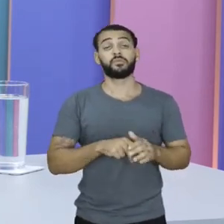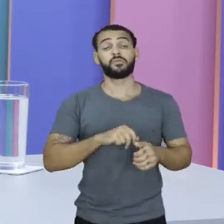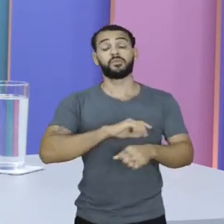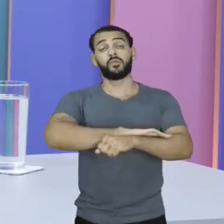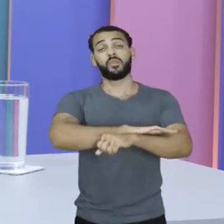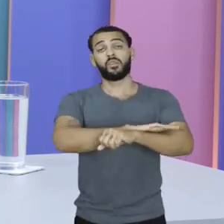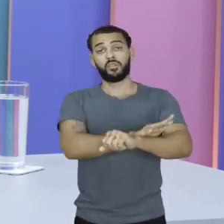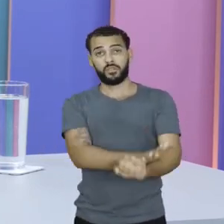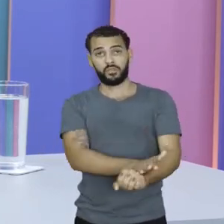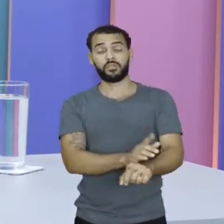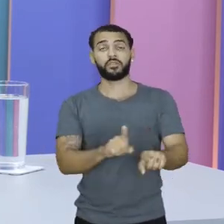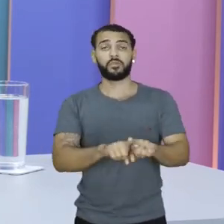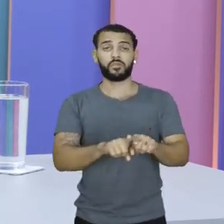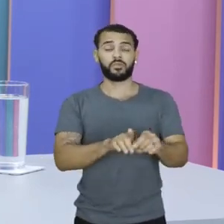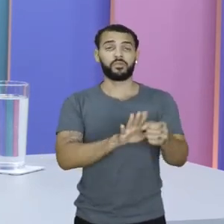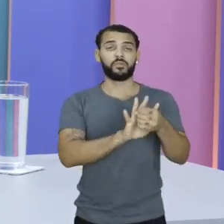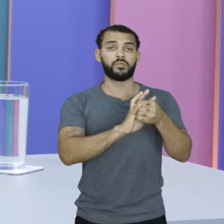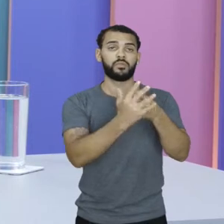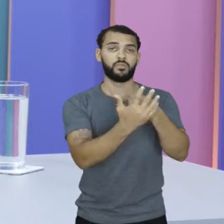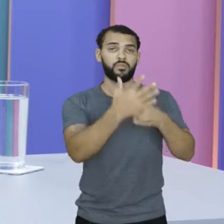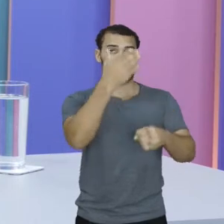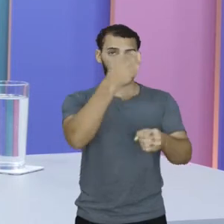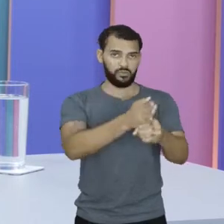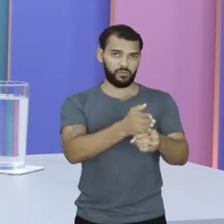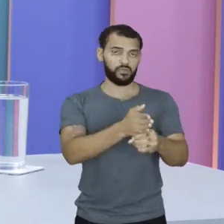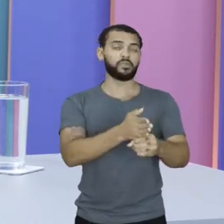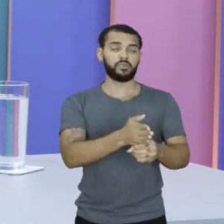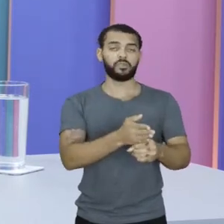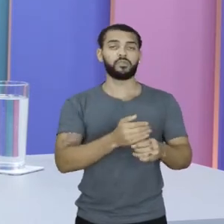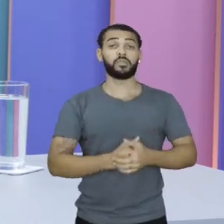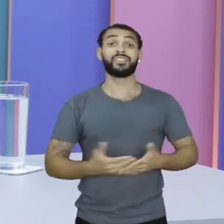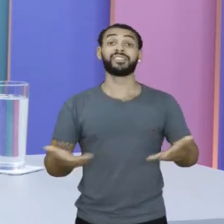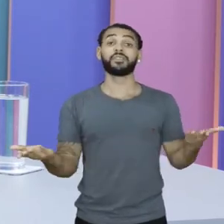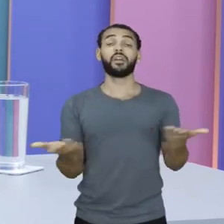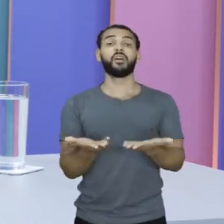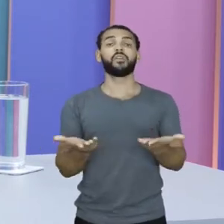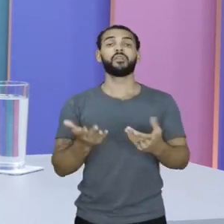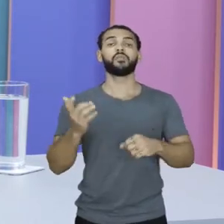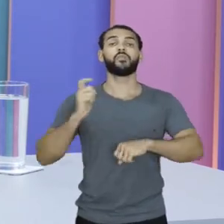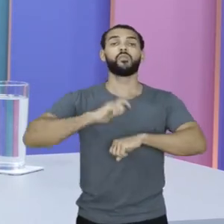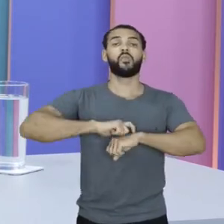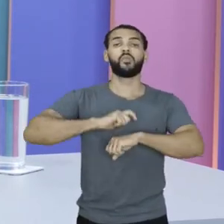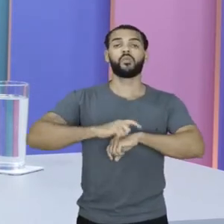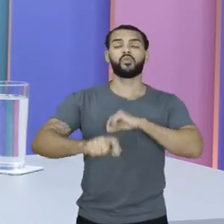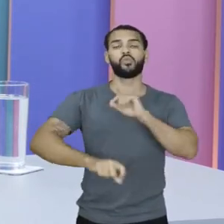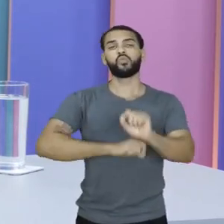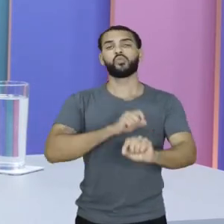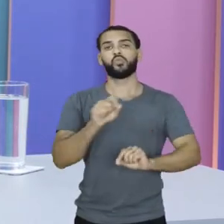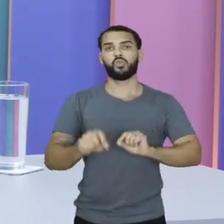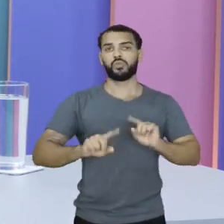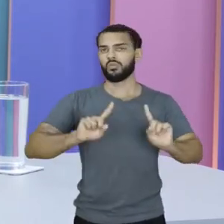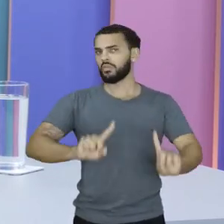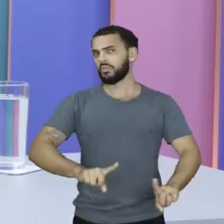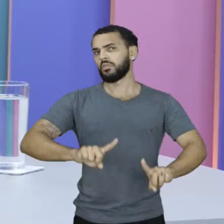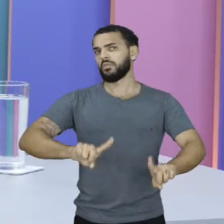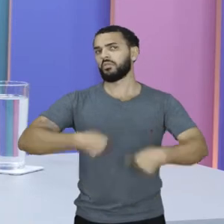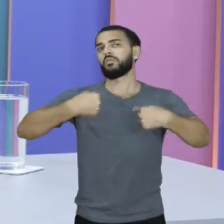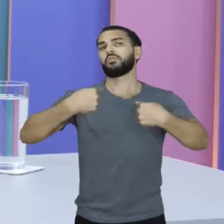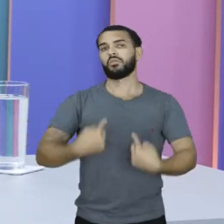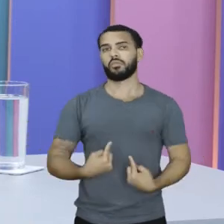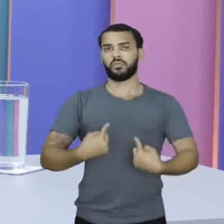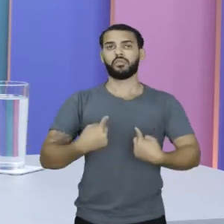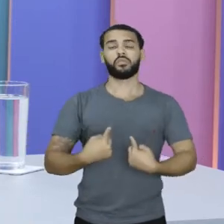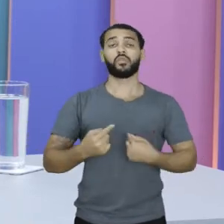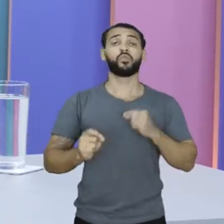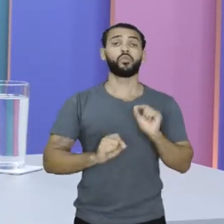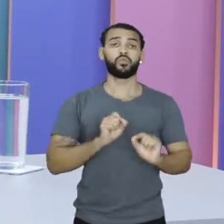declaradamente racista e fascista, né? Então, neste momento, o grande desafio que está colocado para nós,